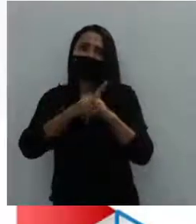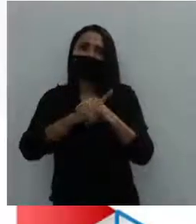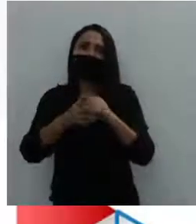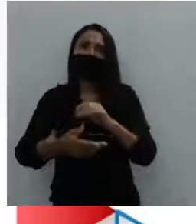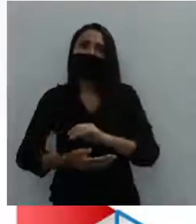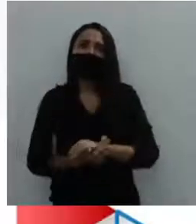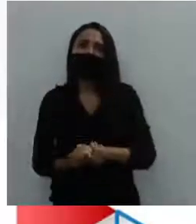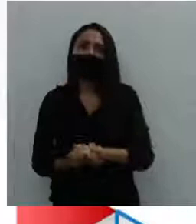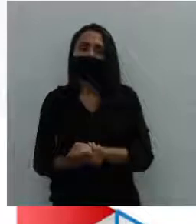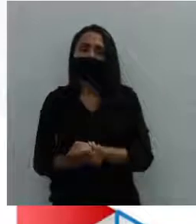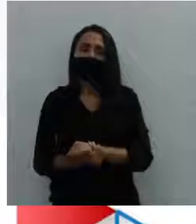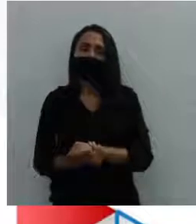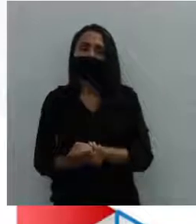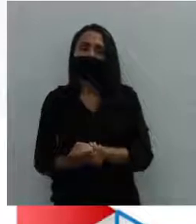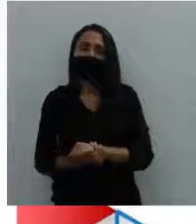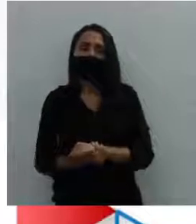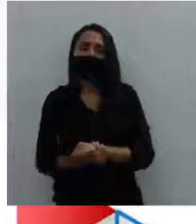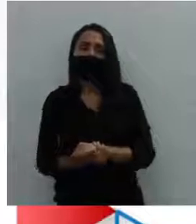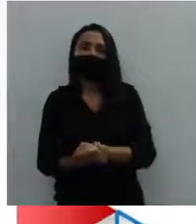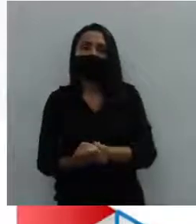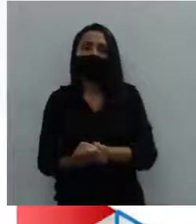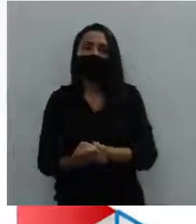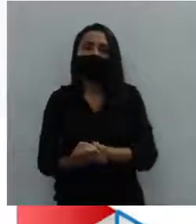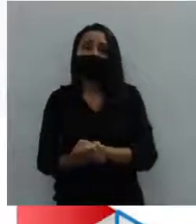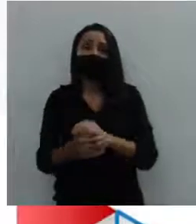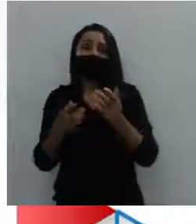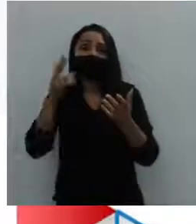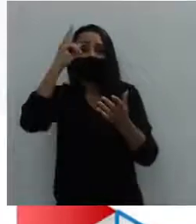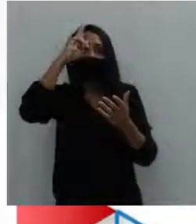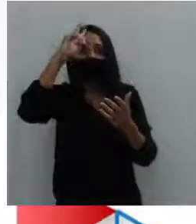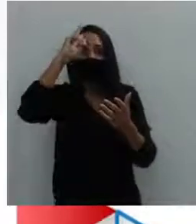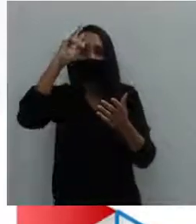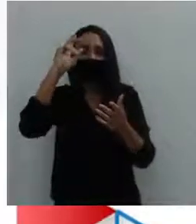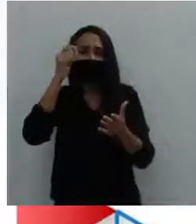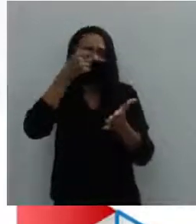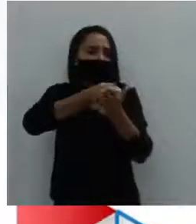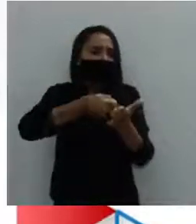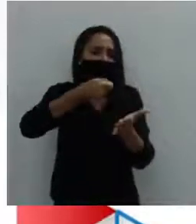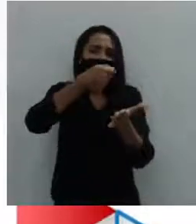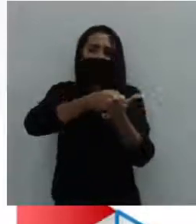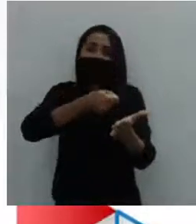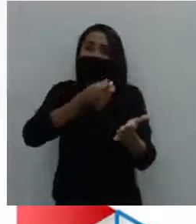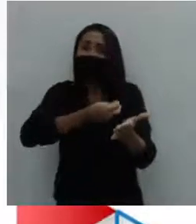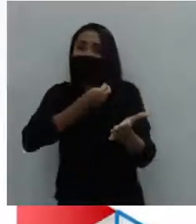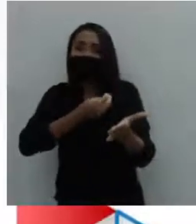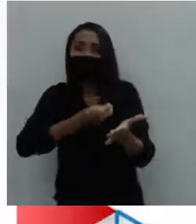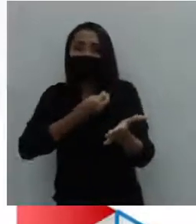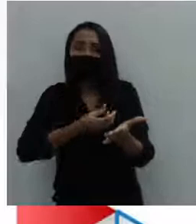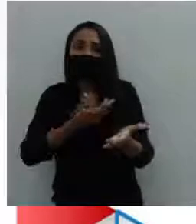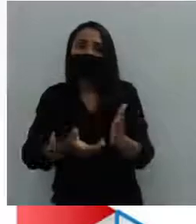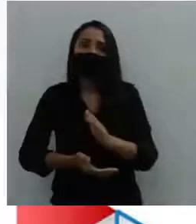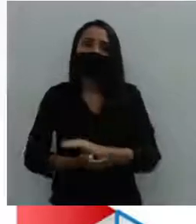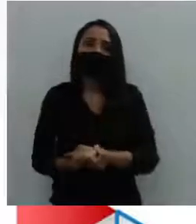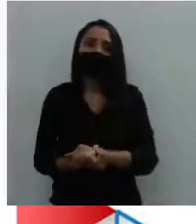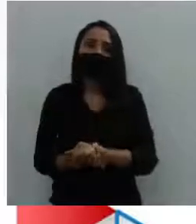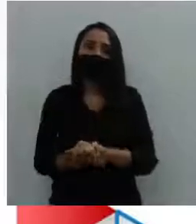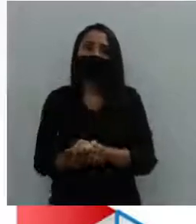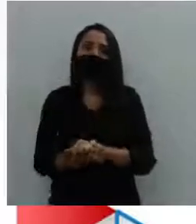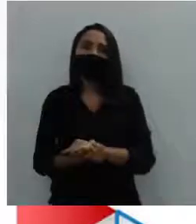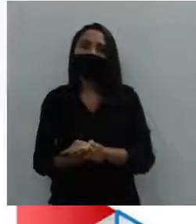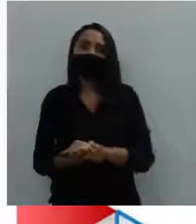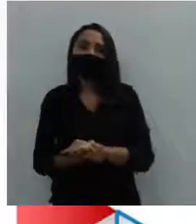em pedra dura, tanto bate até que fura. Lembrar que a persistência, mais vale um pássaro na mão do que